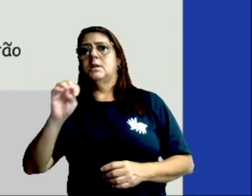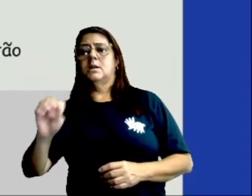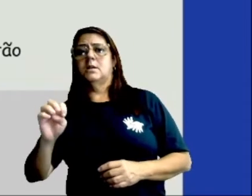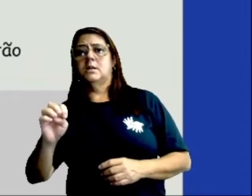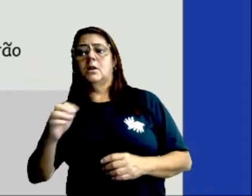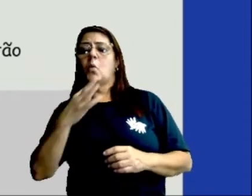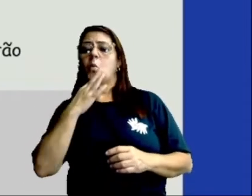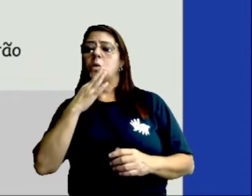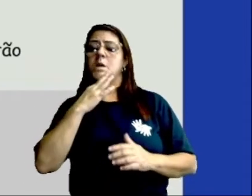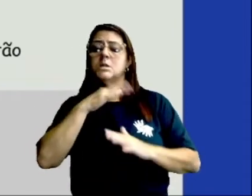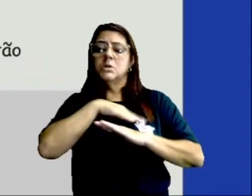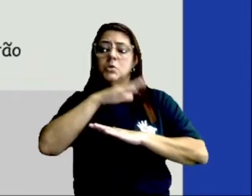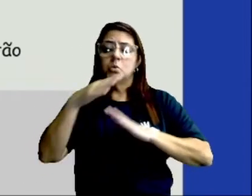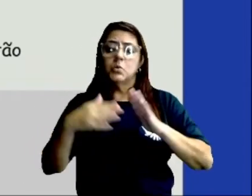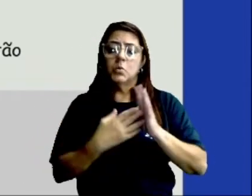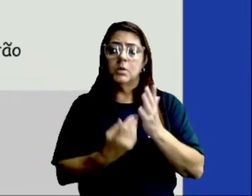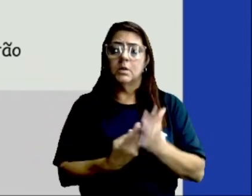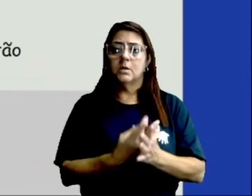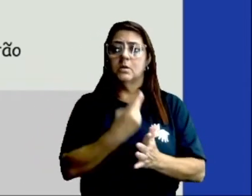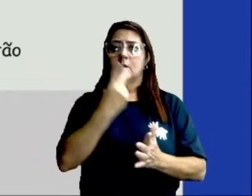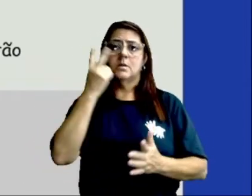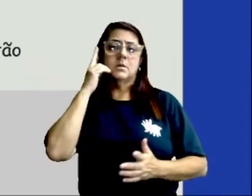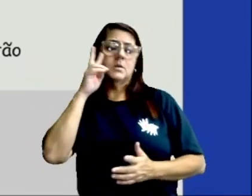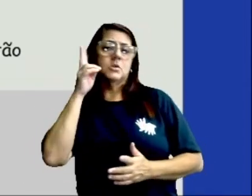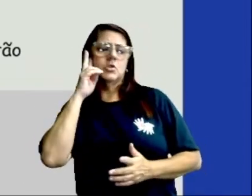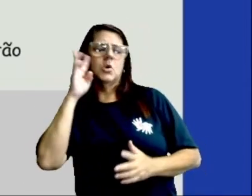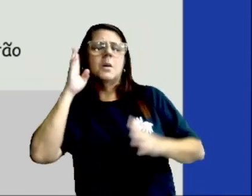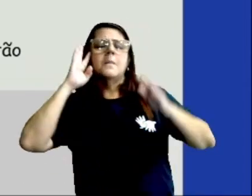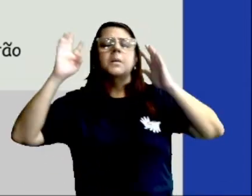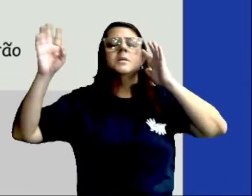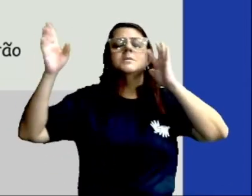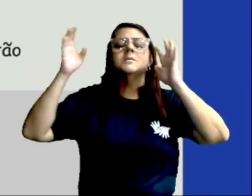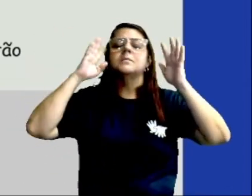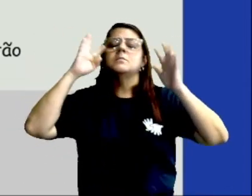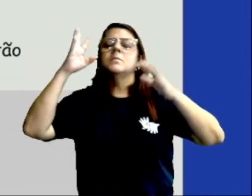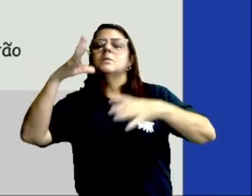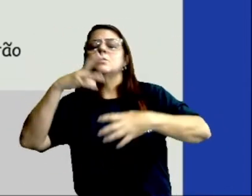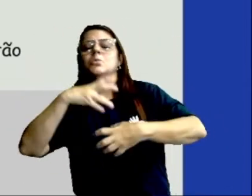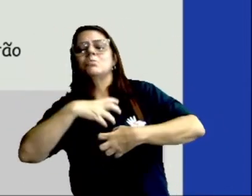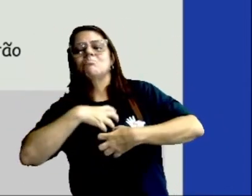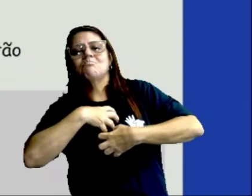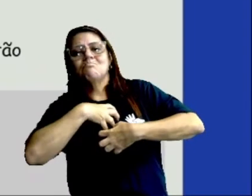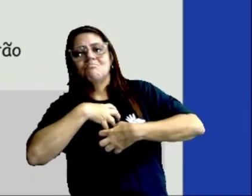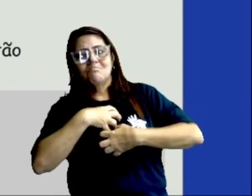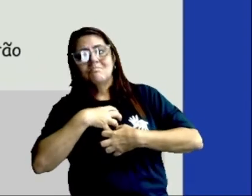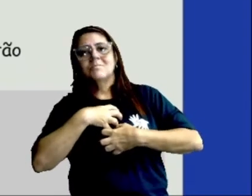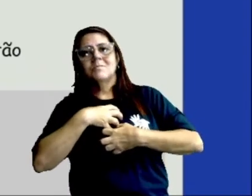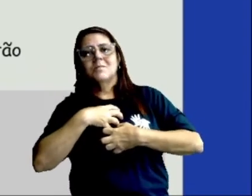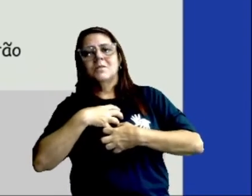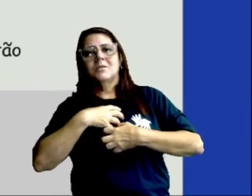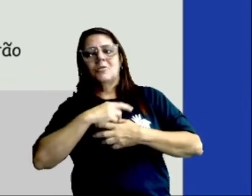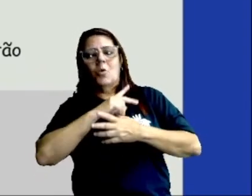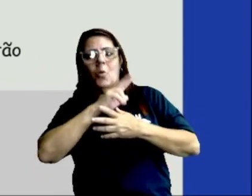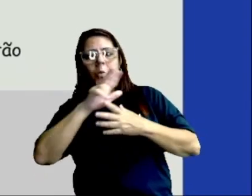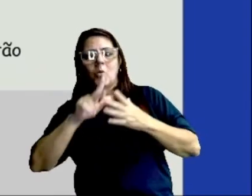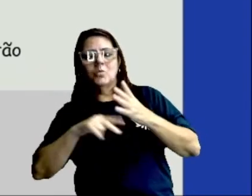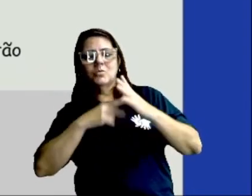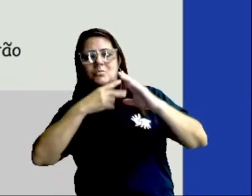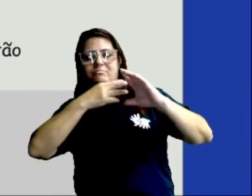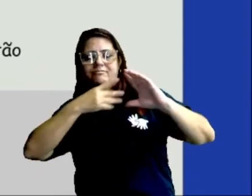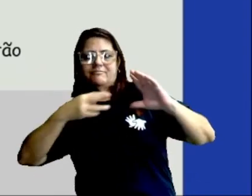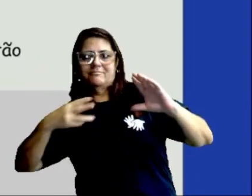que se passa na história, inclusive, ó, os pensamentos, sentimentos e outros aspectos subjetivos